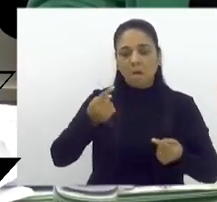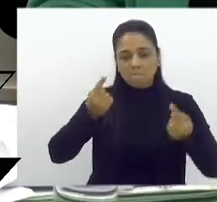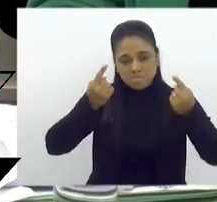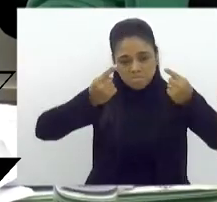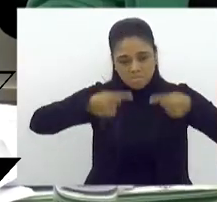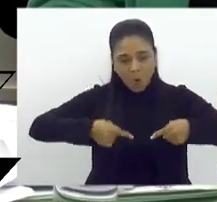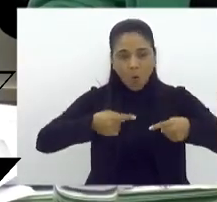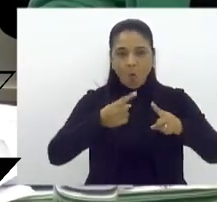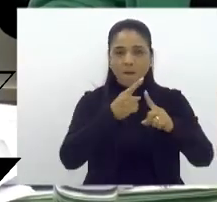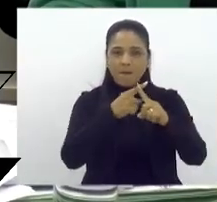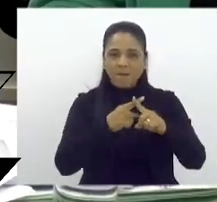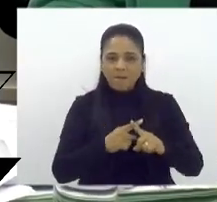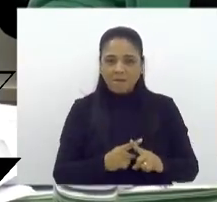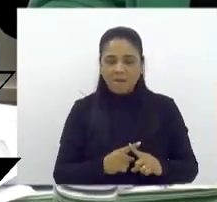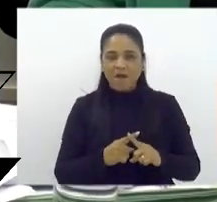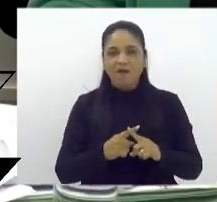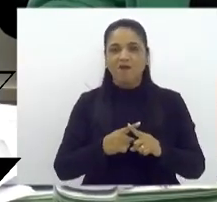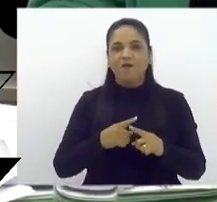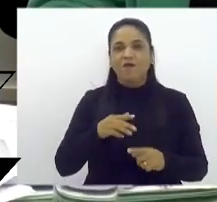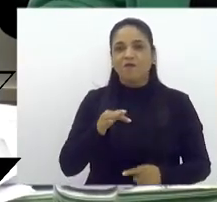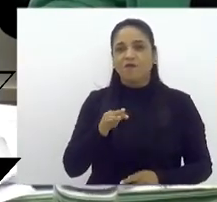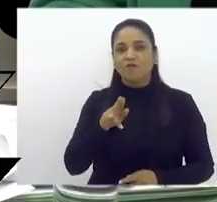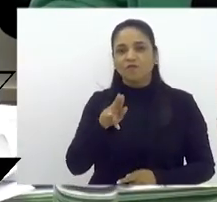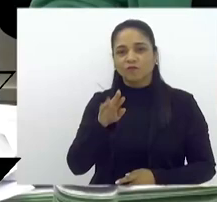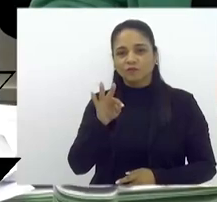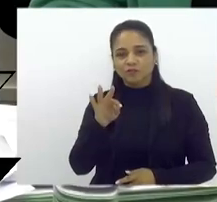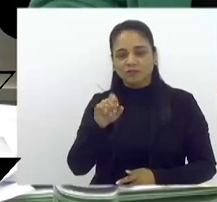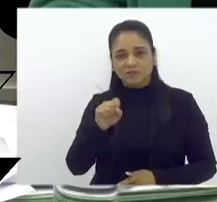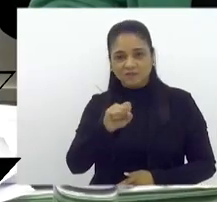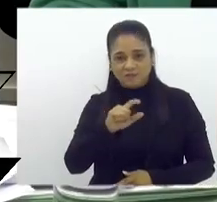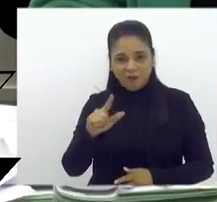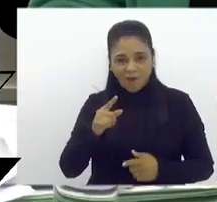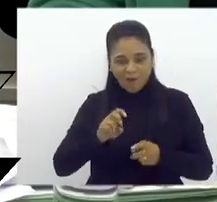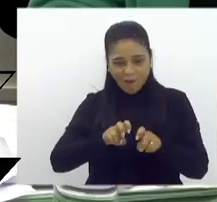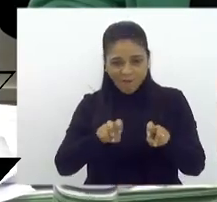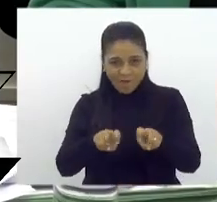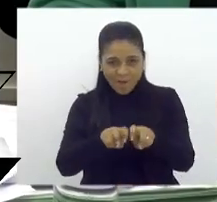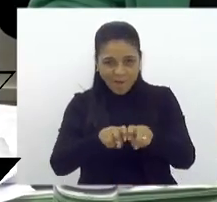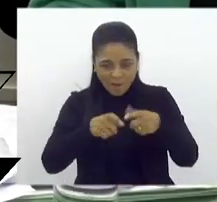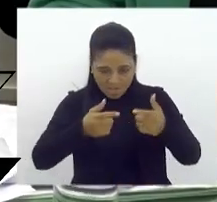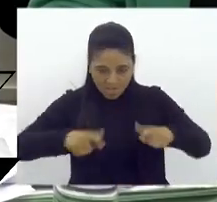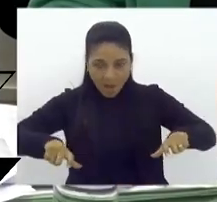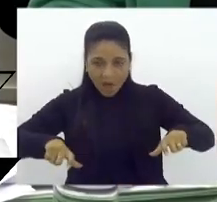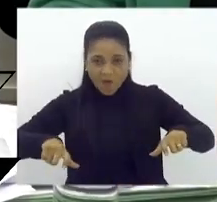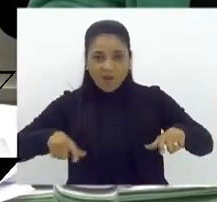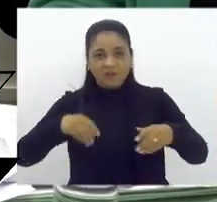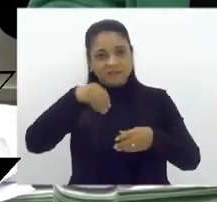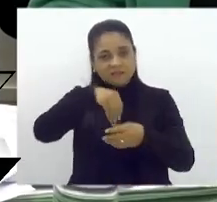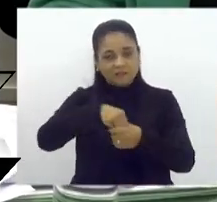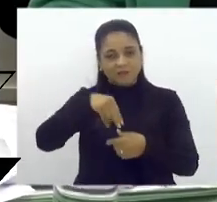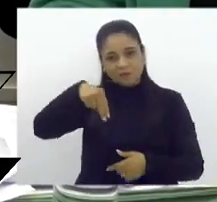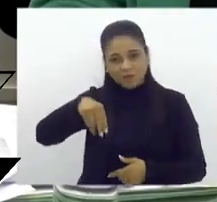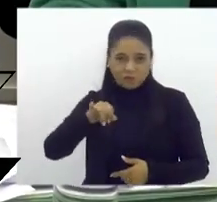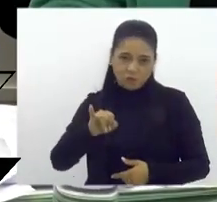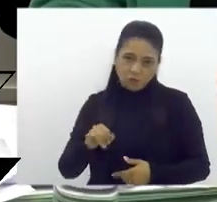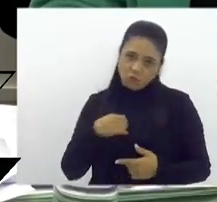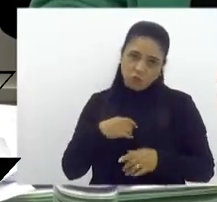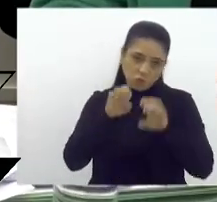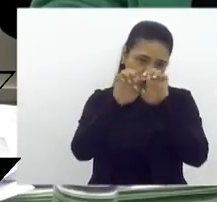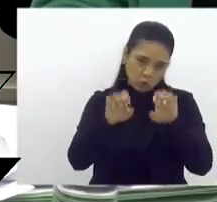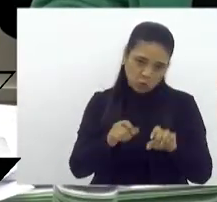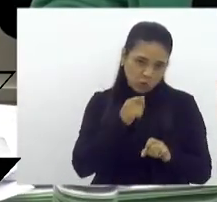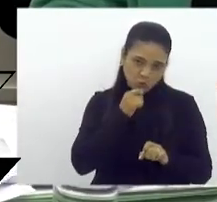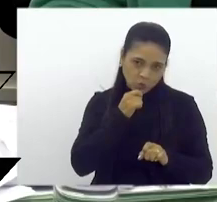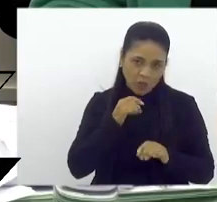um campeonato de futsal dentro lá da cidade de Nova Iguaçu. Eu não tenho estrutura para fazer em toda a Baixada Fluminense, mas eu vou